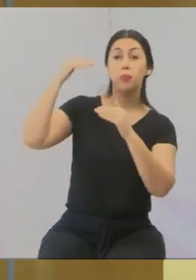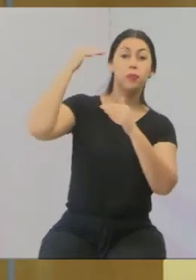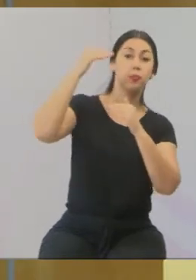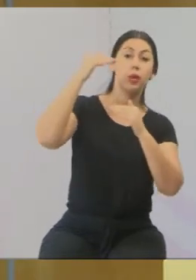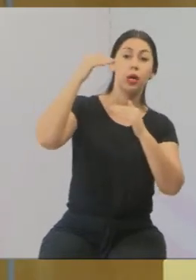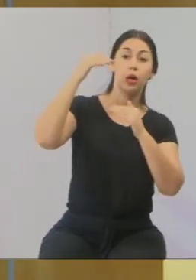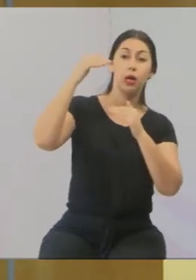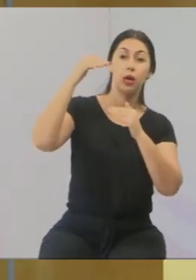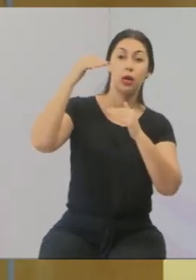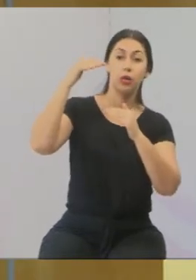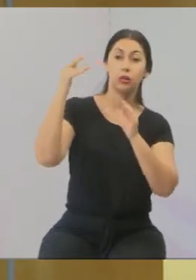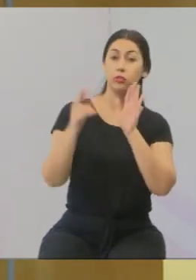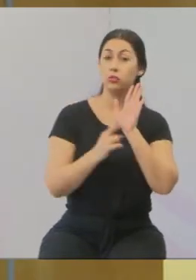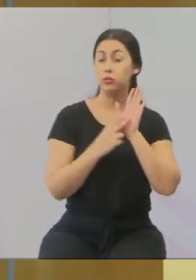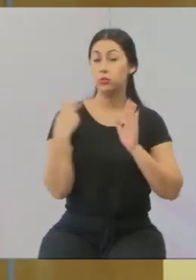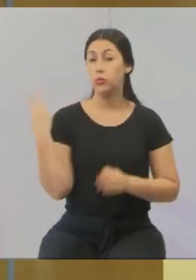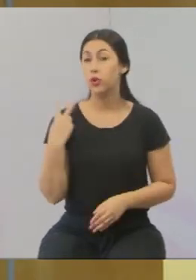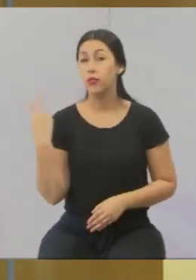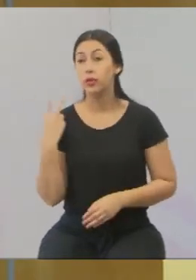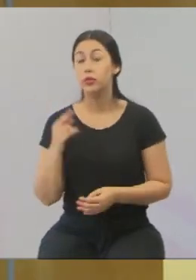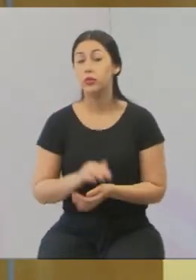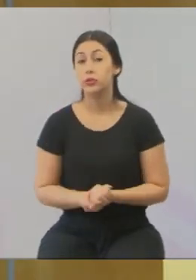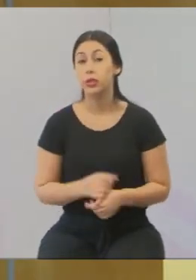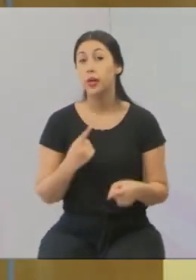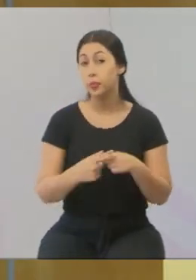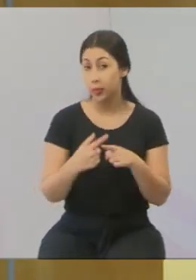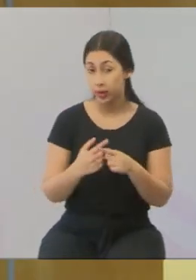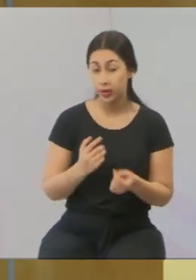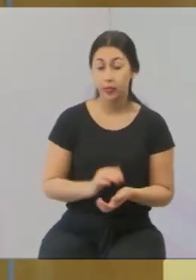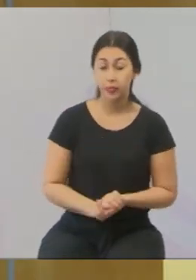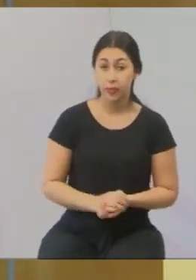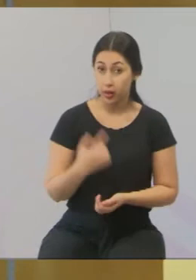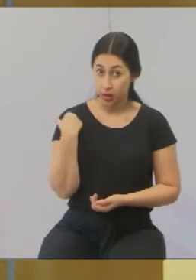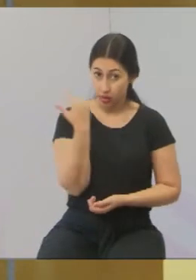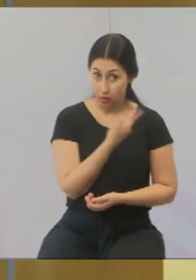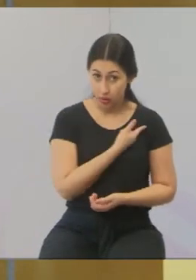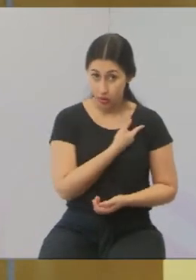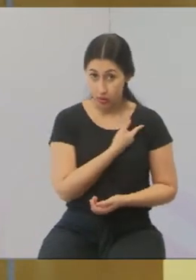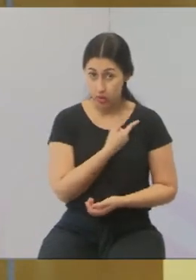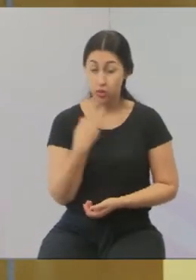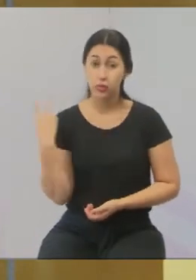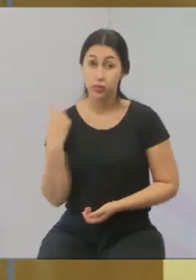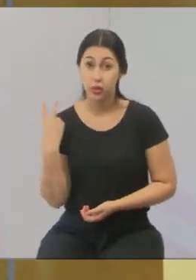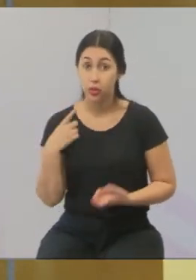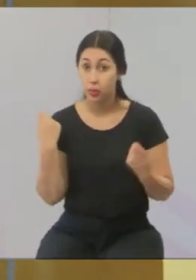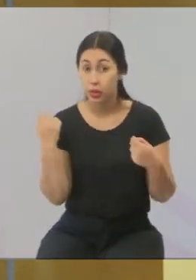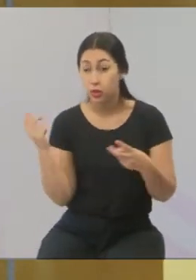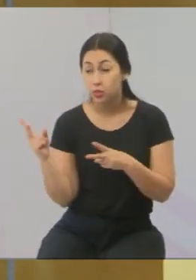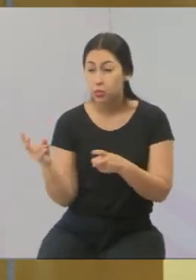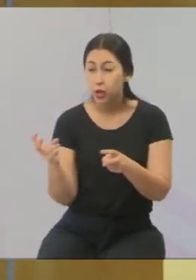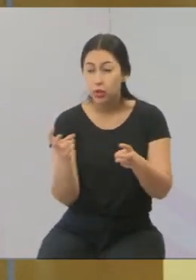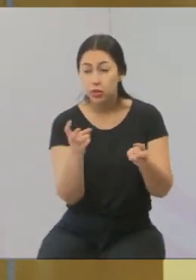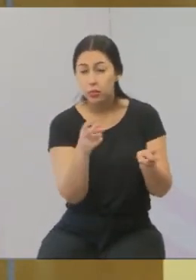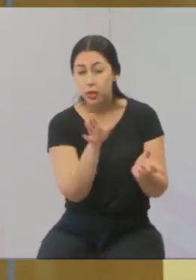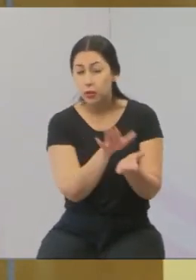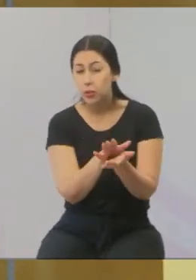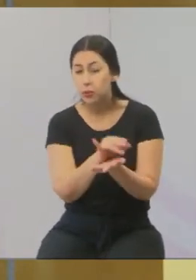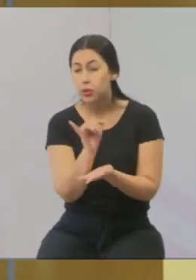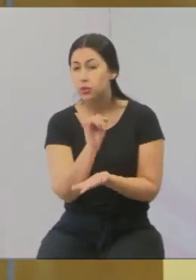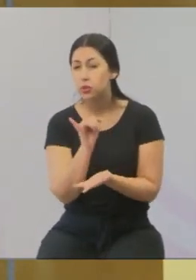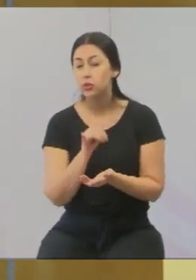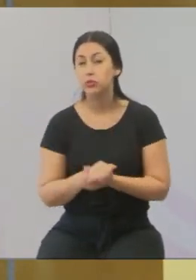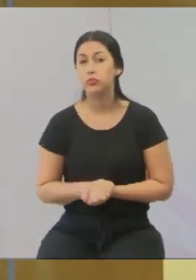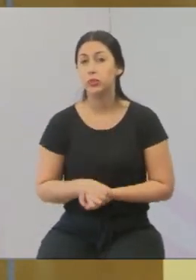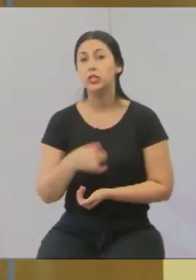ou à inteligência dos vereadores, é porque nós, como vereadores, devemos ver o que de fato está acontecendo na cidade. E se